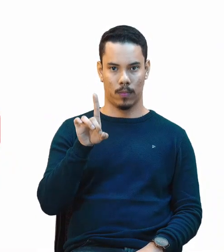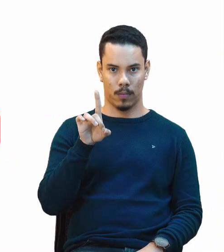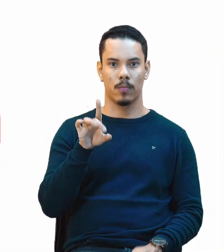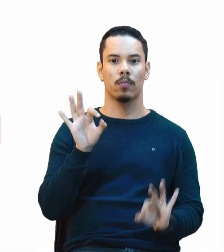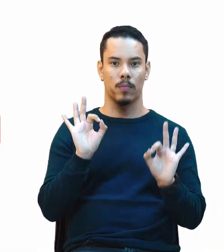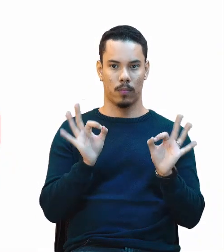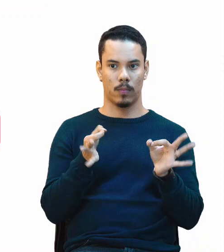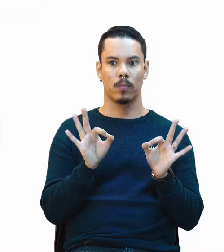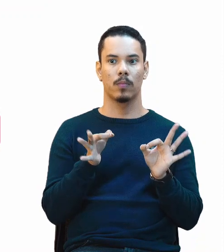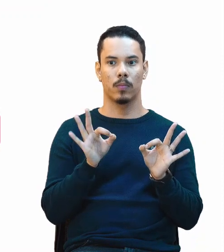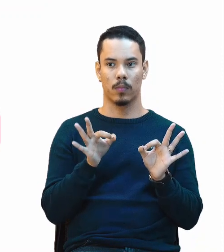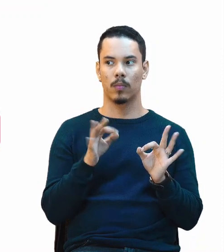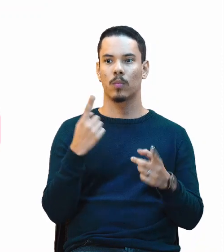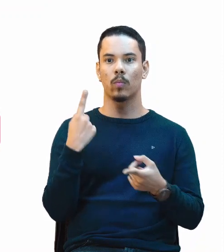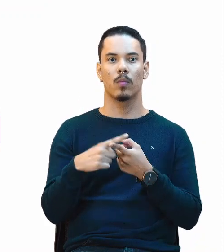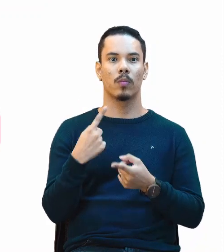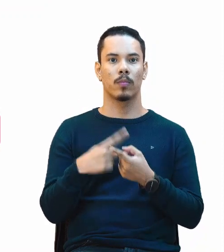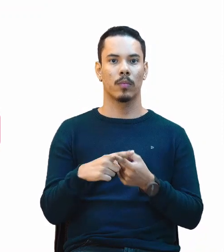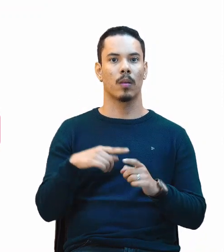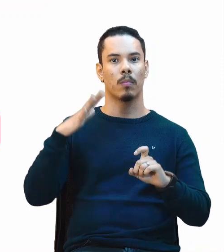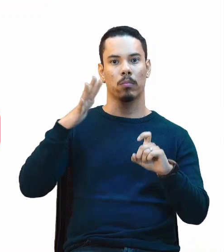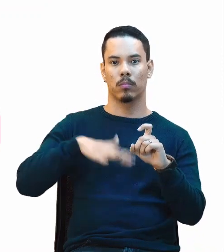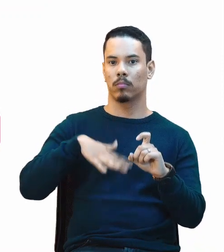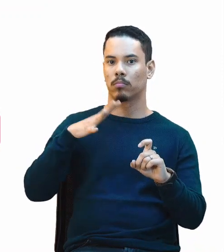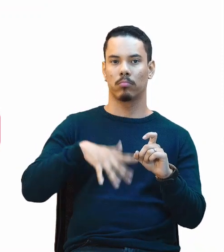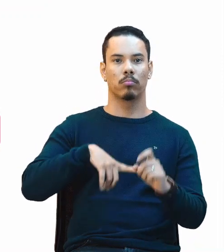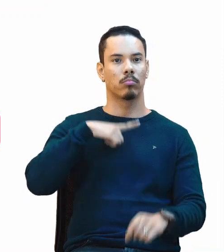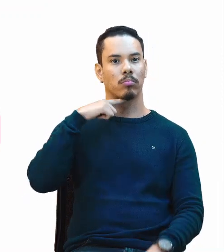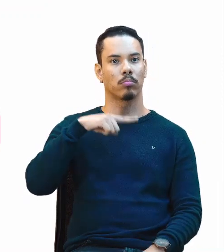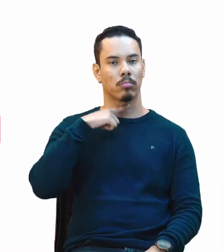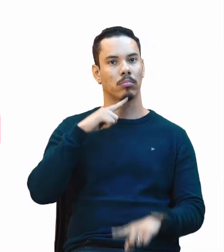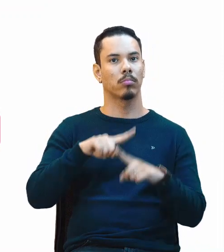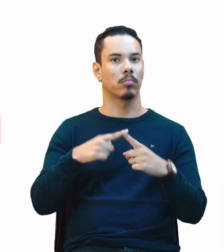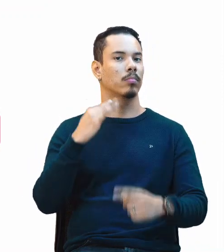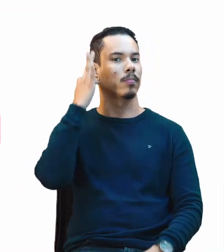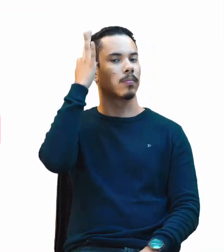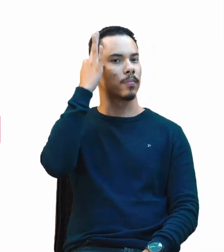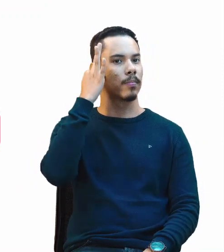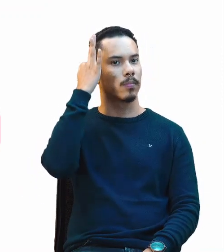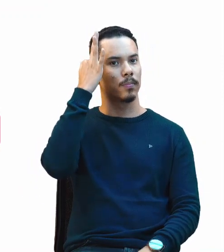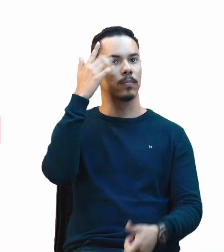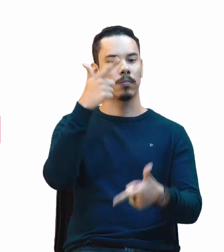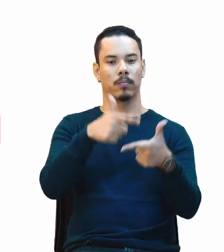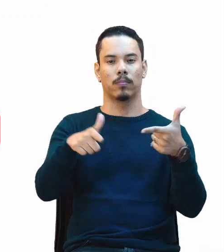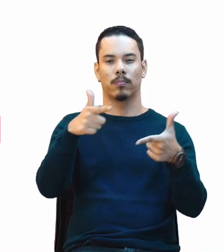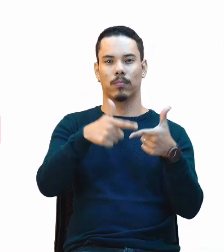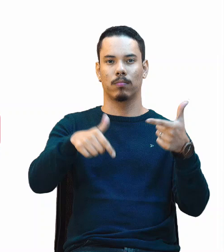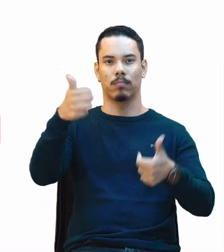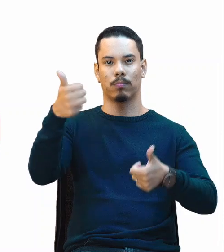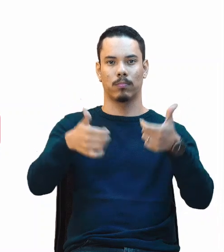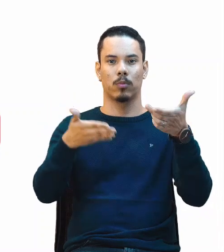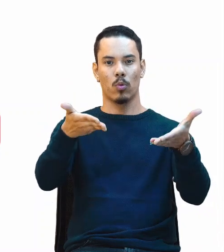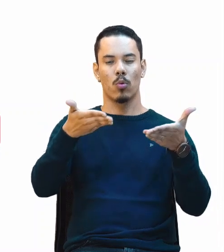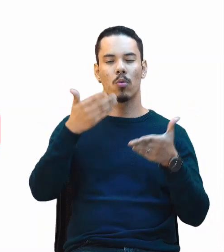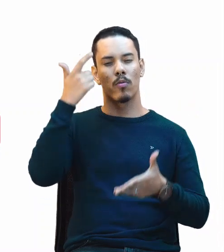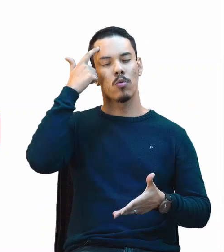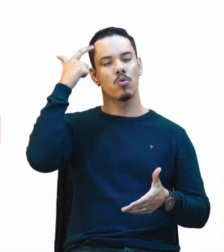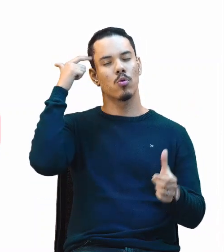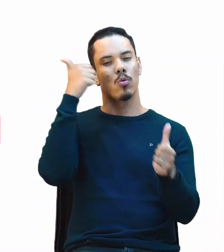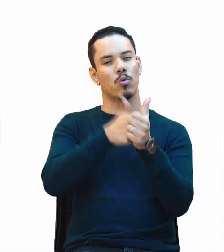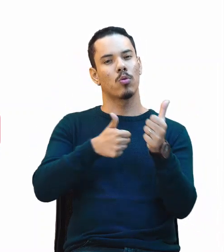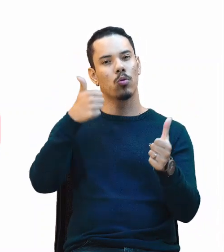ó. Enquanto o mito não se questiona, a filosofia problematiza e convida à discussão. E,